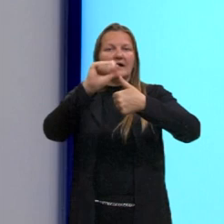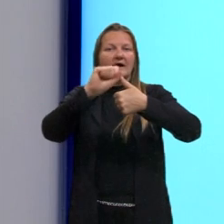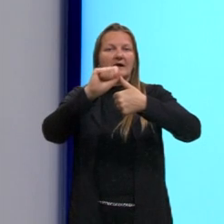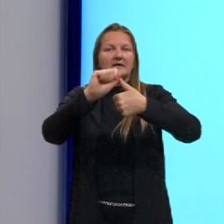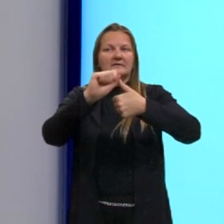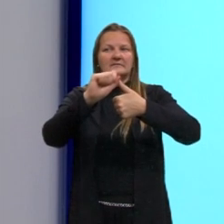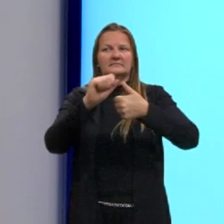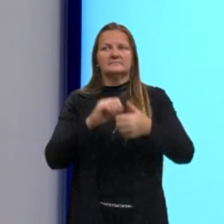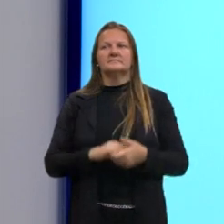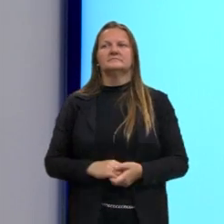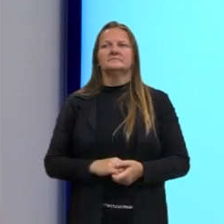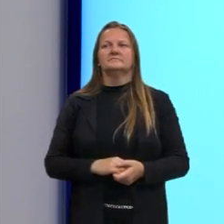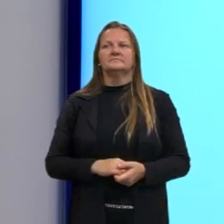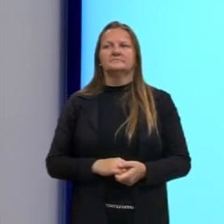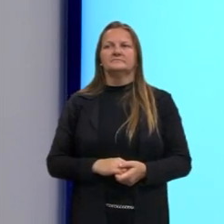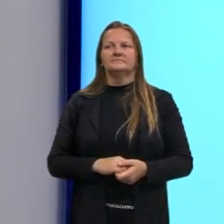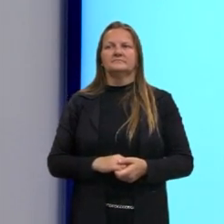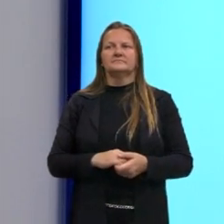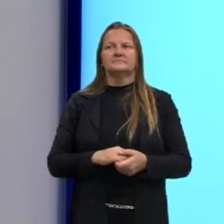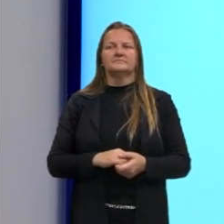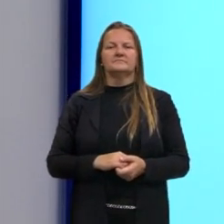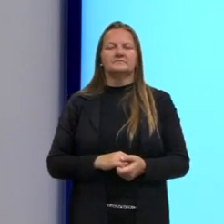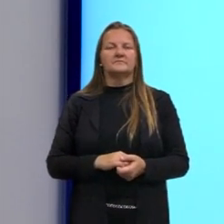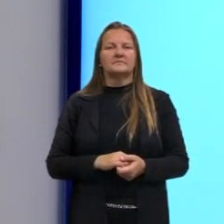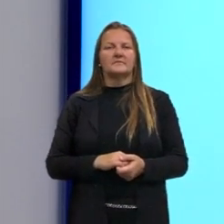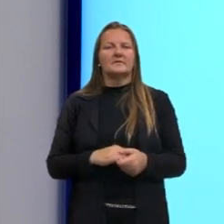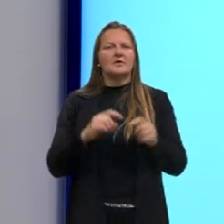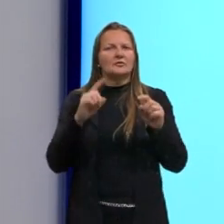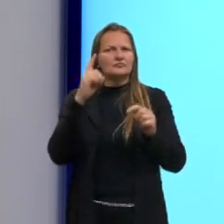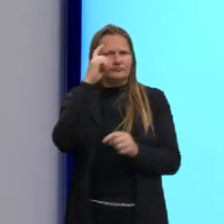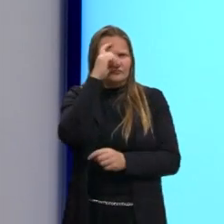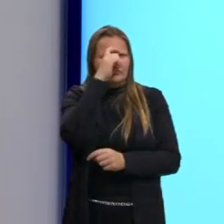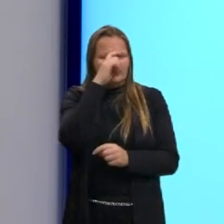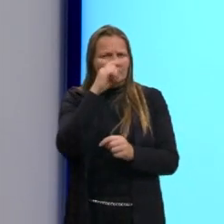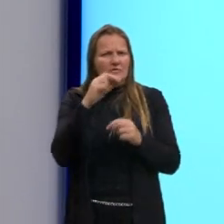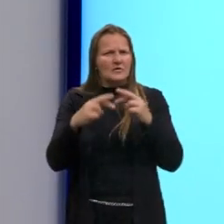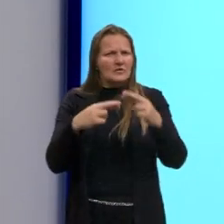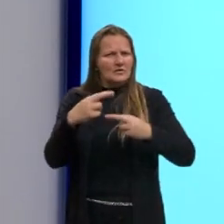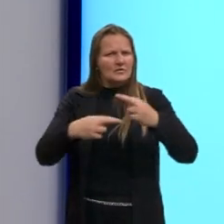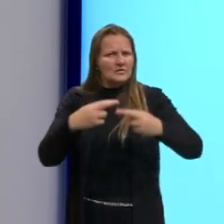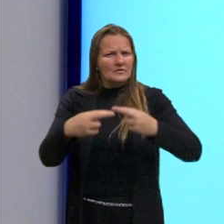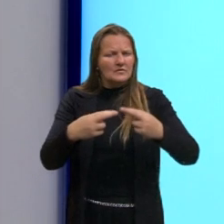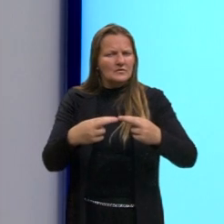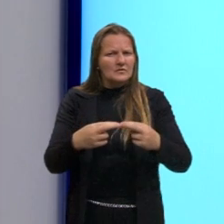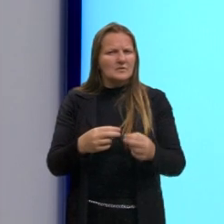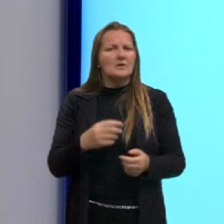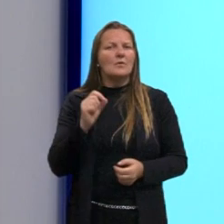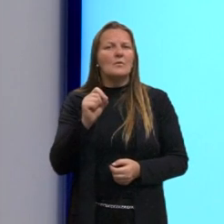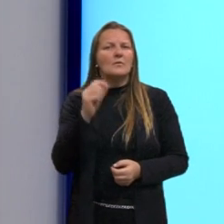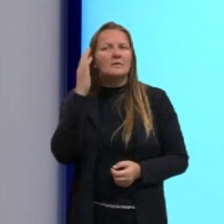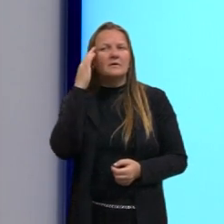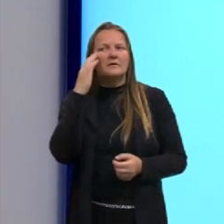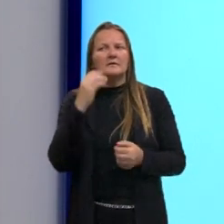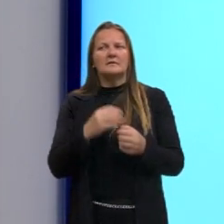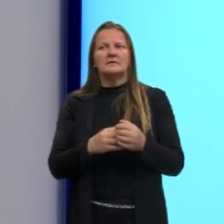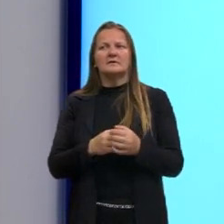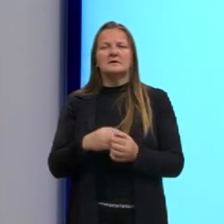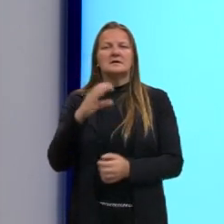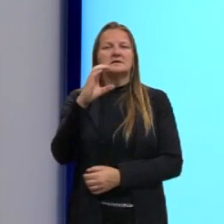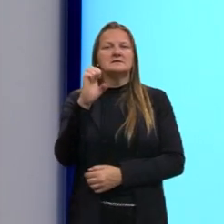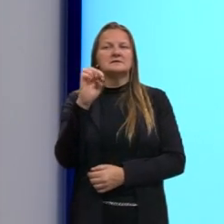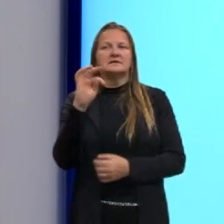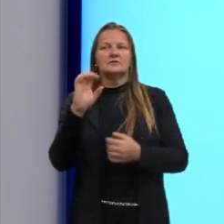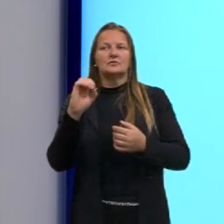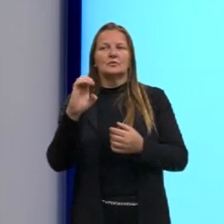carboxílico então será que não é esse aqui que dificulta a minha reação de ocorrência verificação porque aqui eu tenho acetona